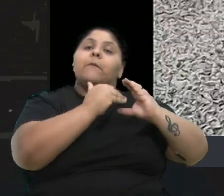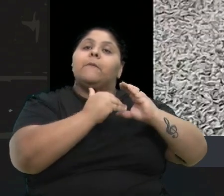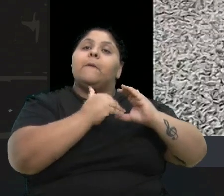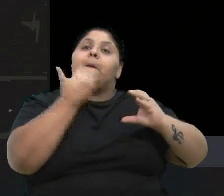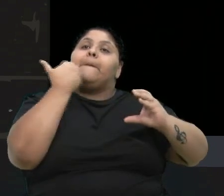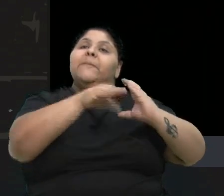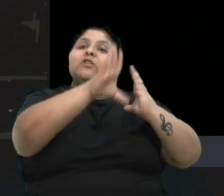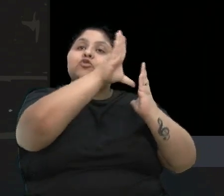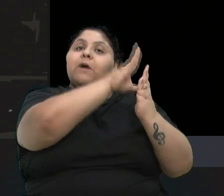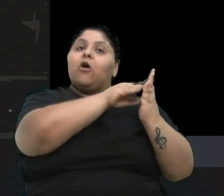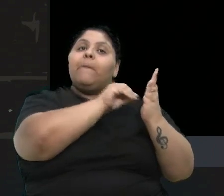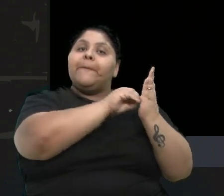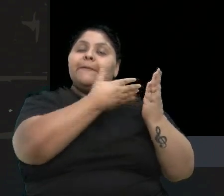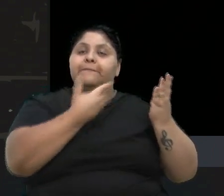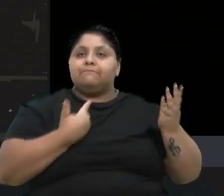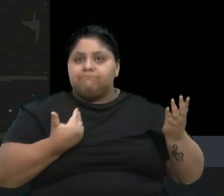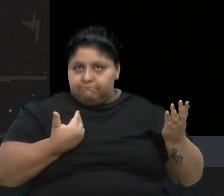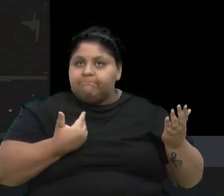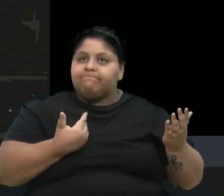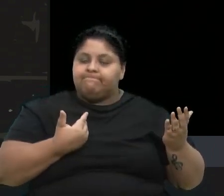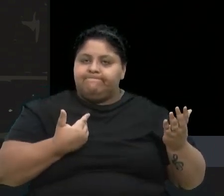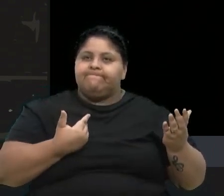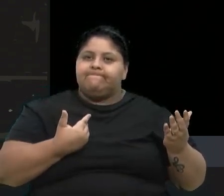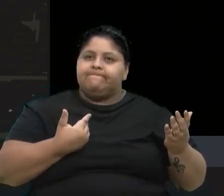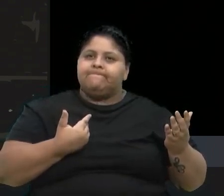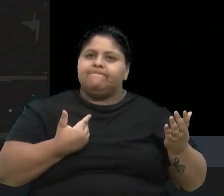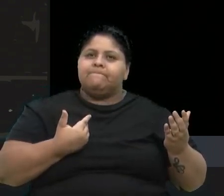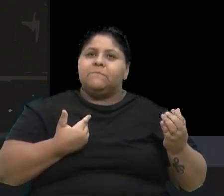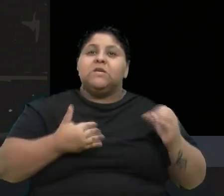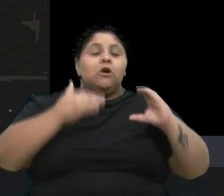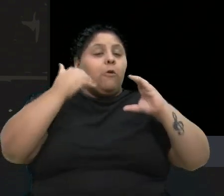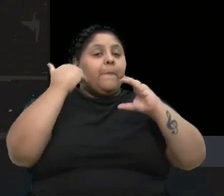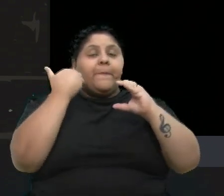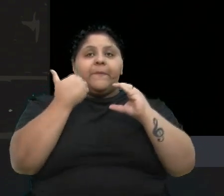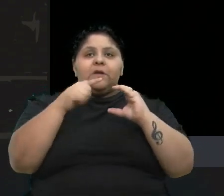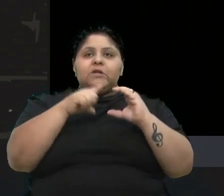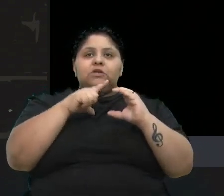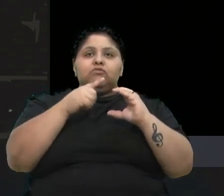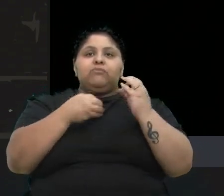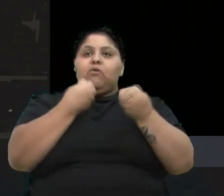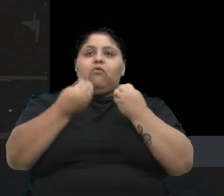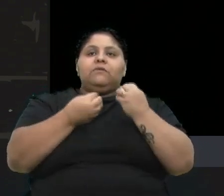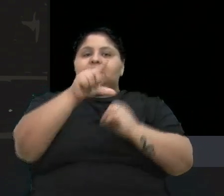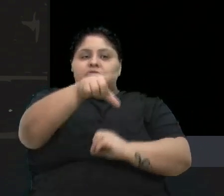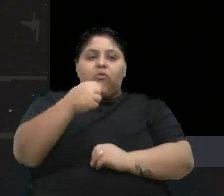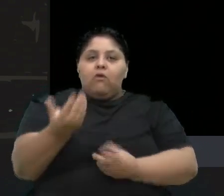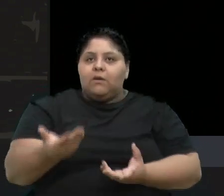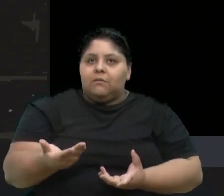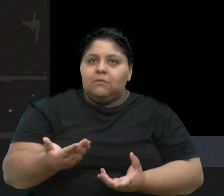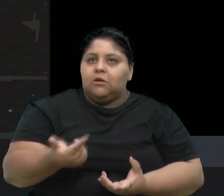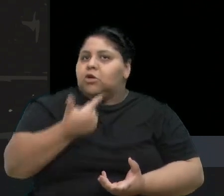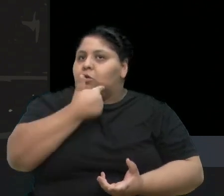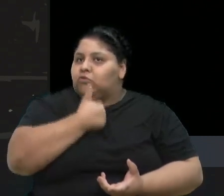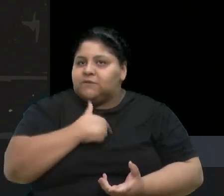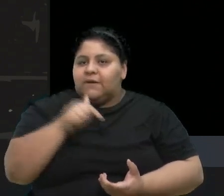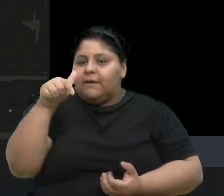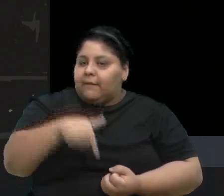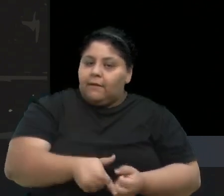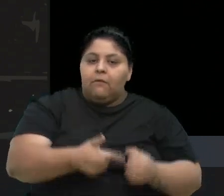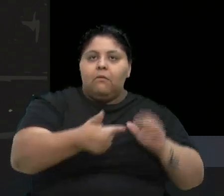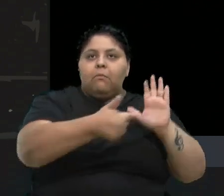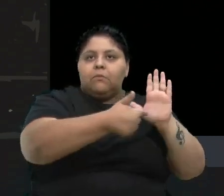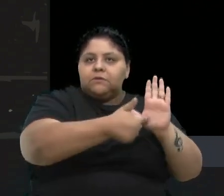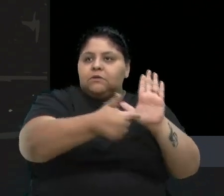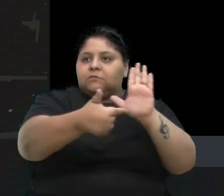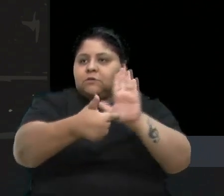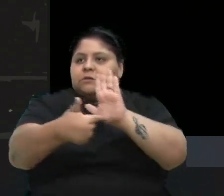cópia. Manda uma cópia. Eu não tenho outra alternativa. Eu não gostaria de ficar aqui mostrando essas coisas, porque